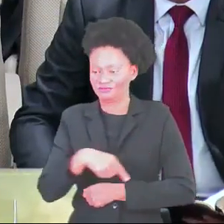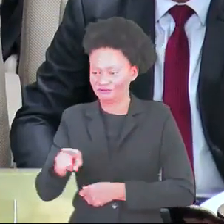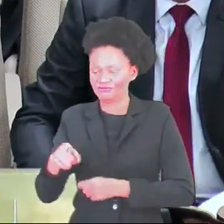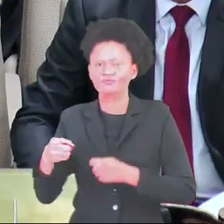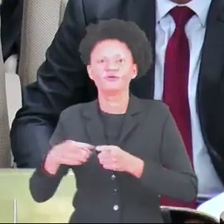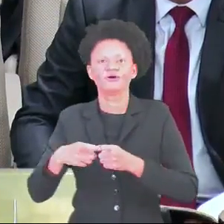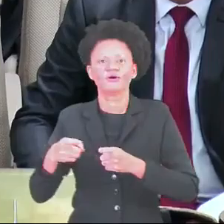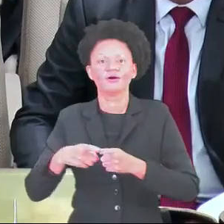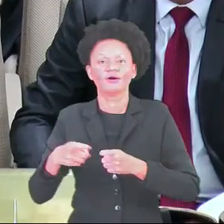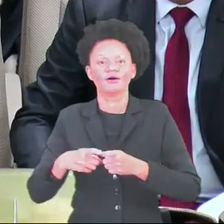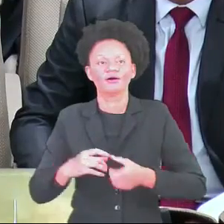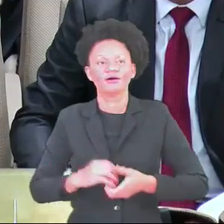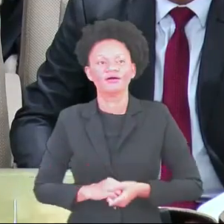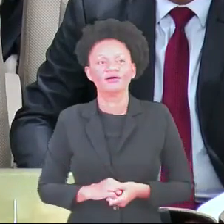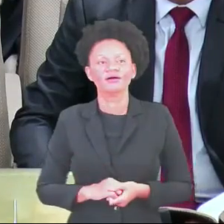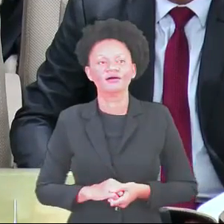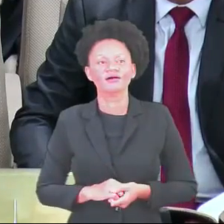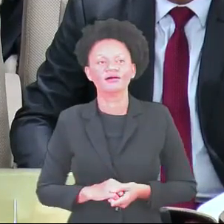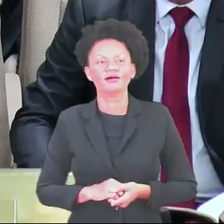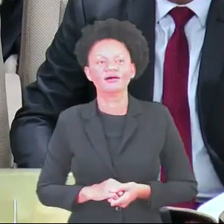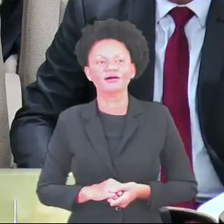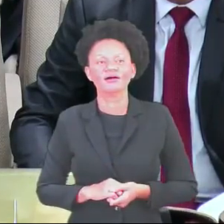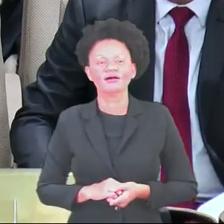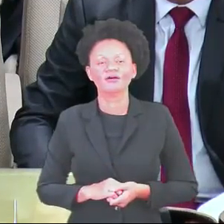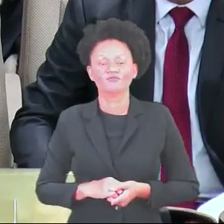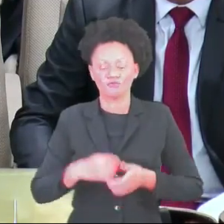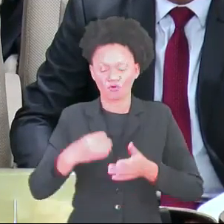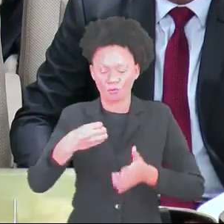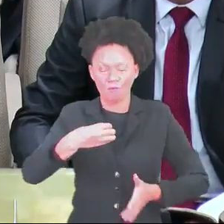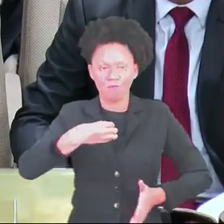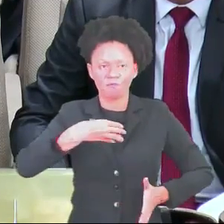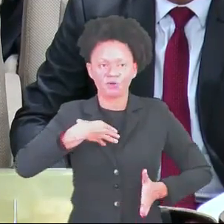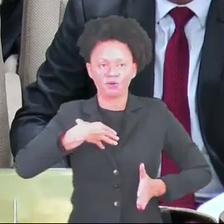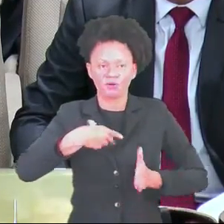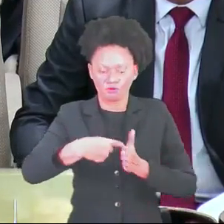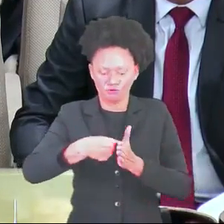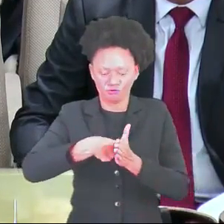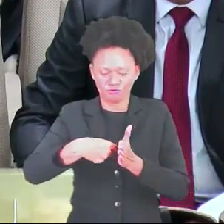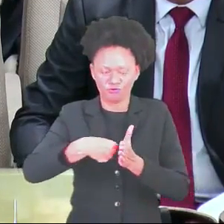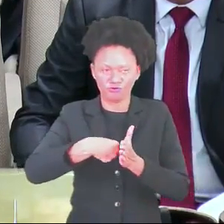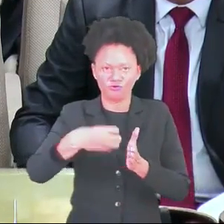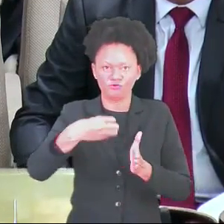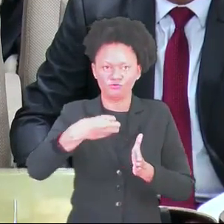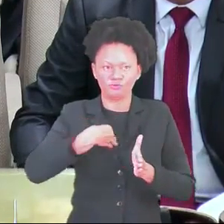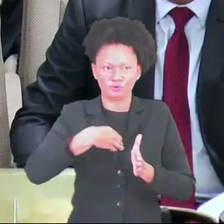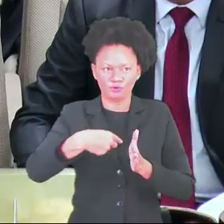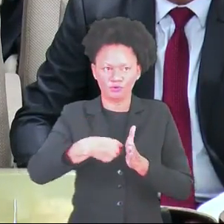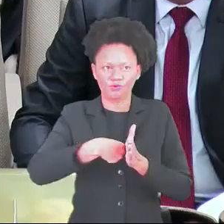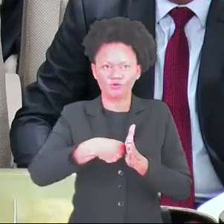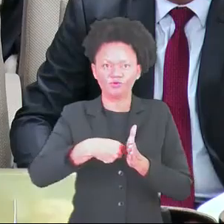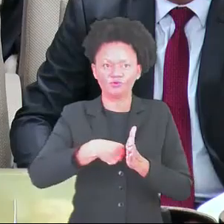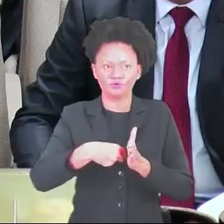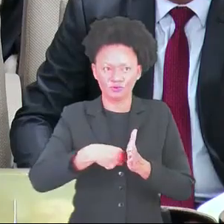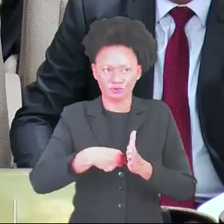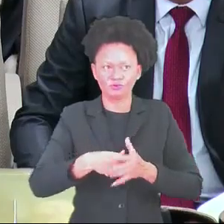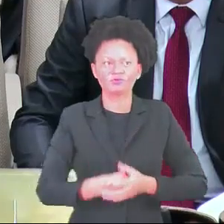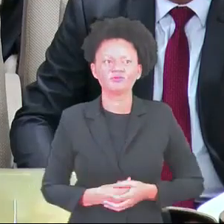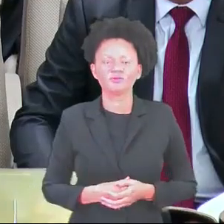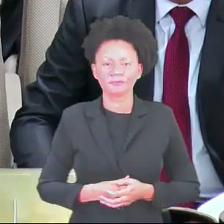médico e foi tirar agora um raio-x, que já tinha tirado o raio-x, a ressonância. Um raio-x,